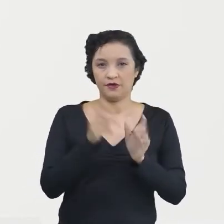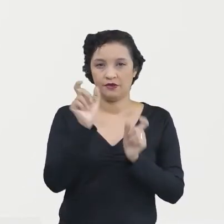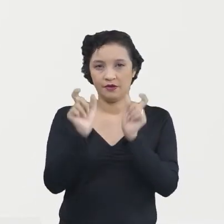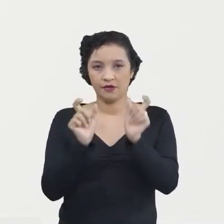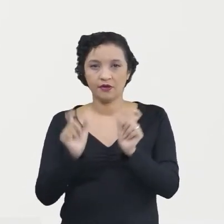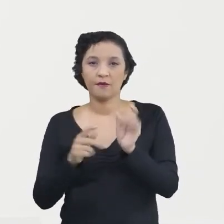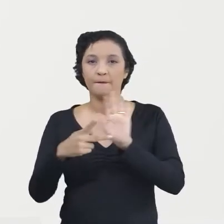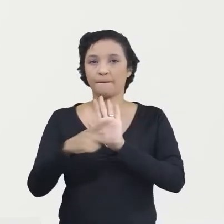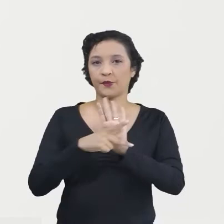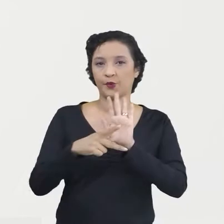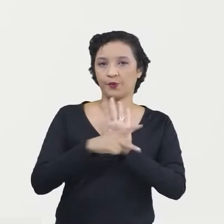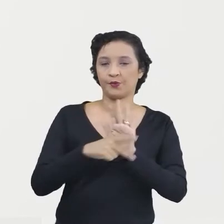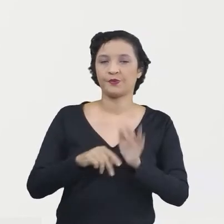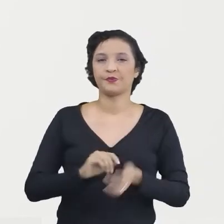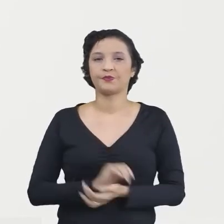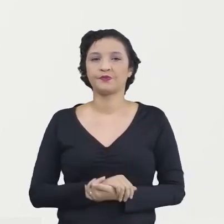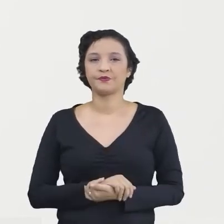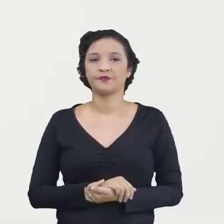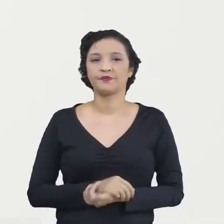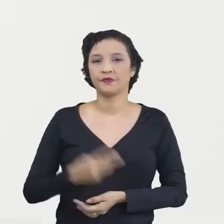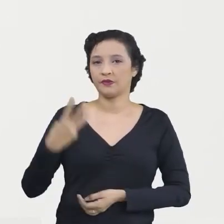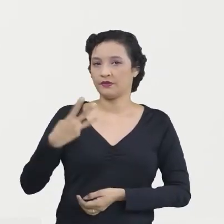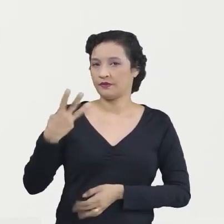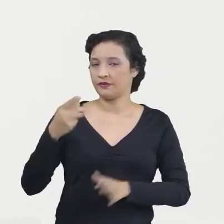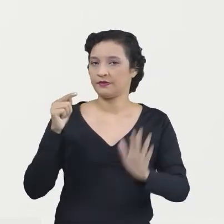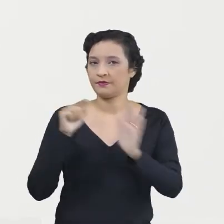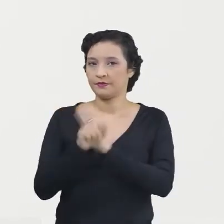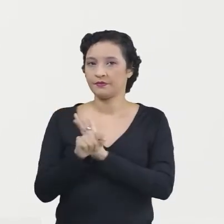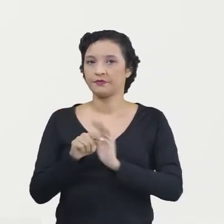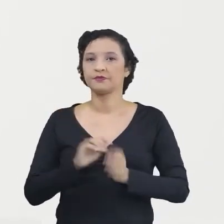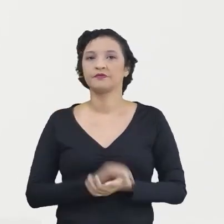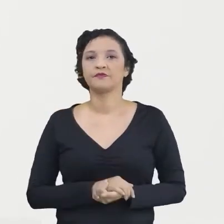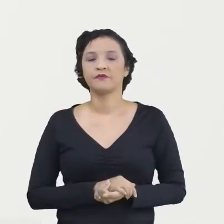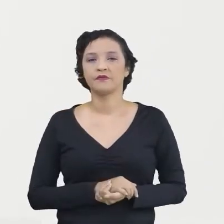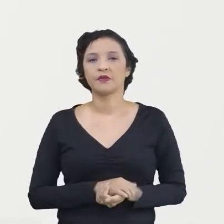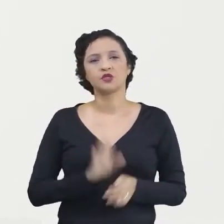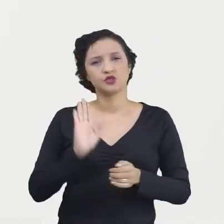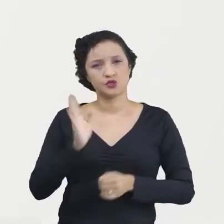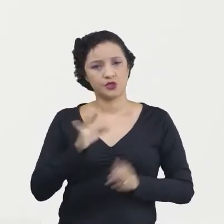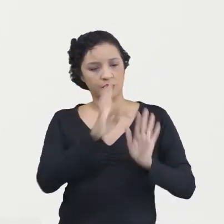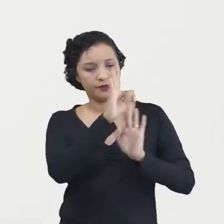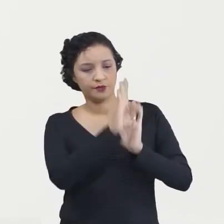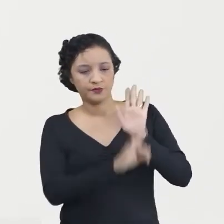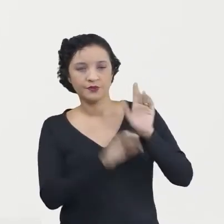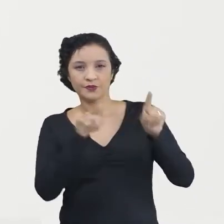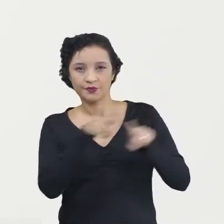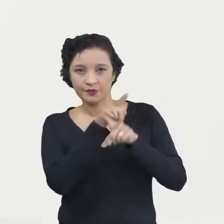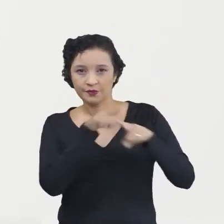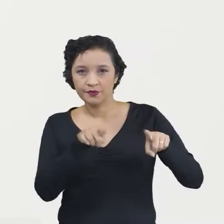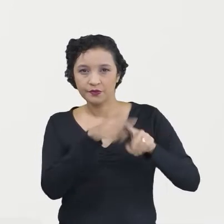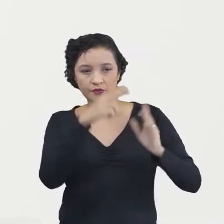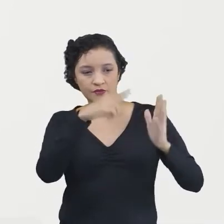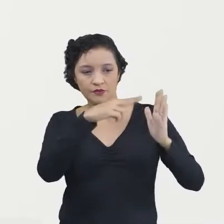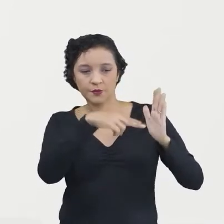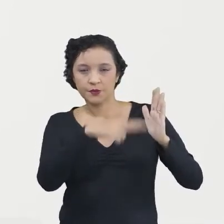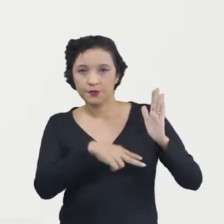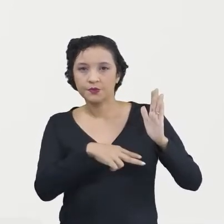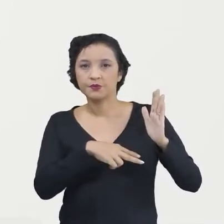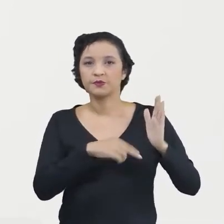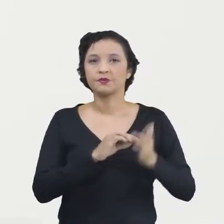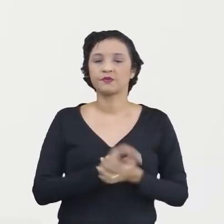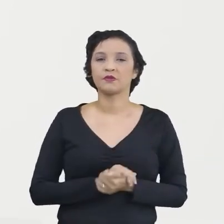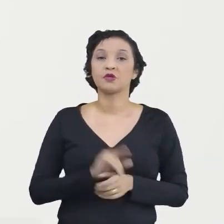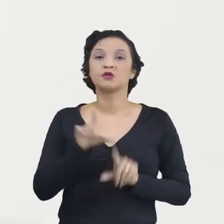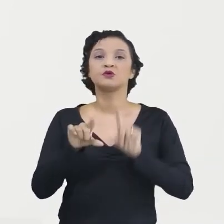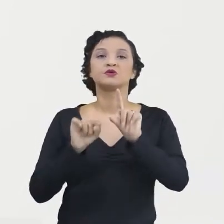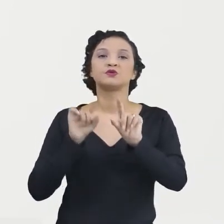palavras. Terceira questão. Com base na leitura da música, leia os versos abaixo e